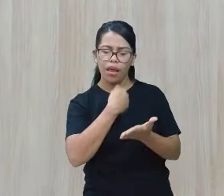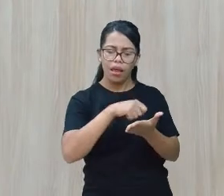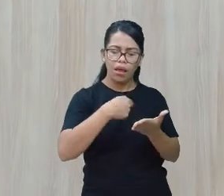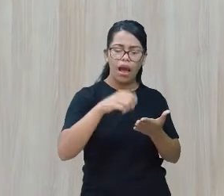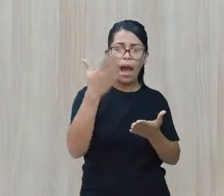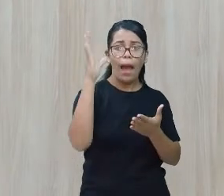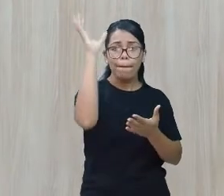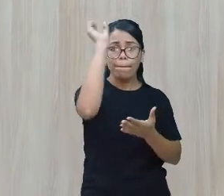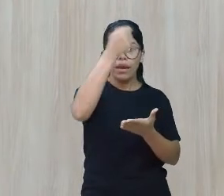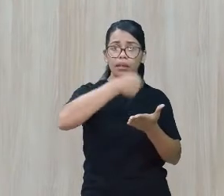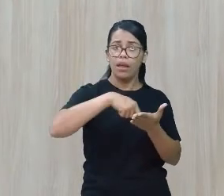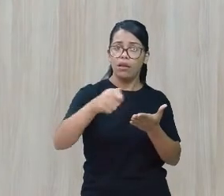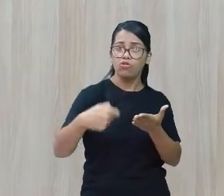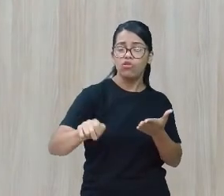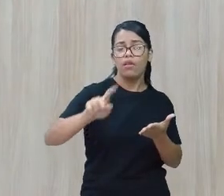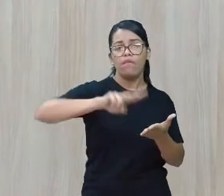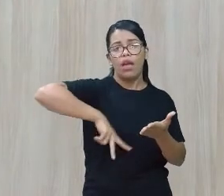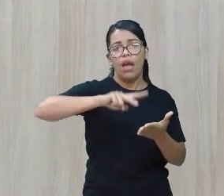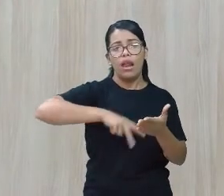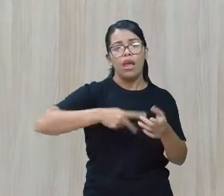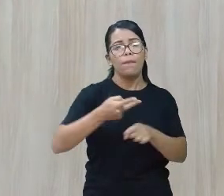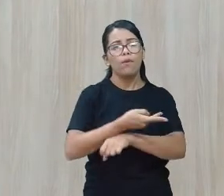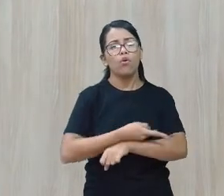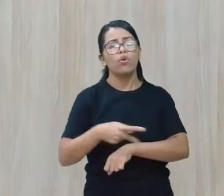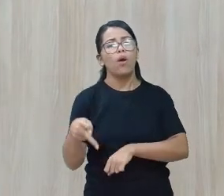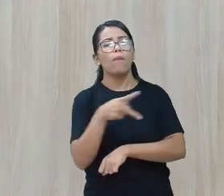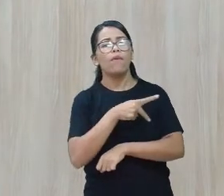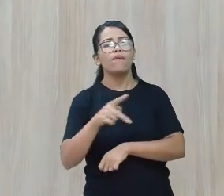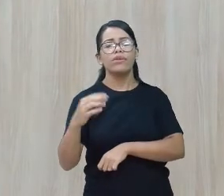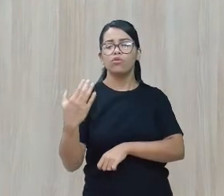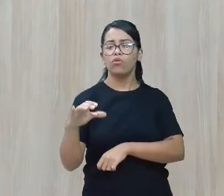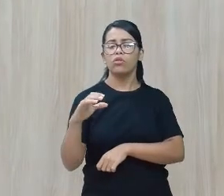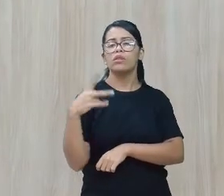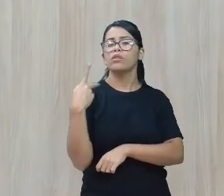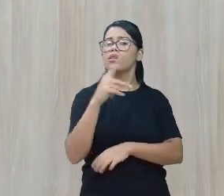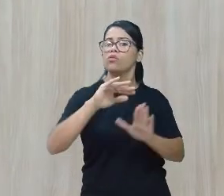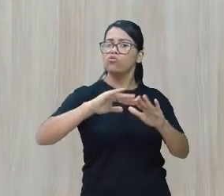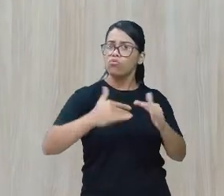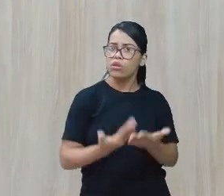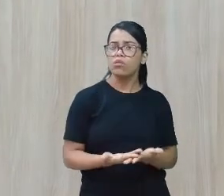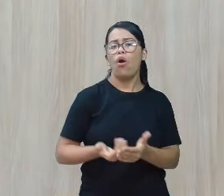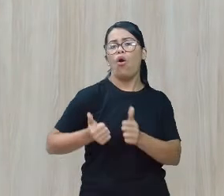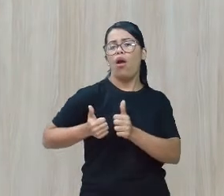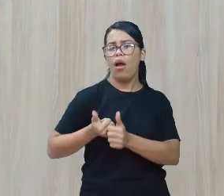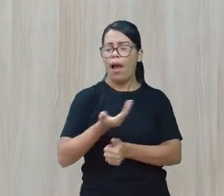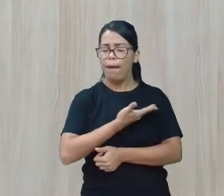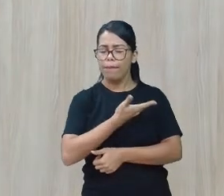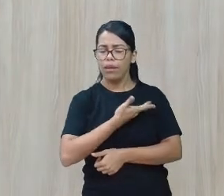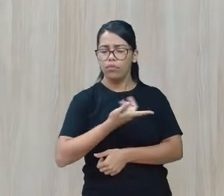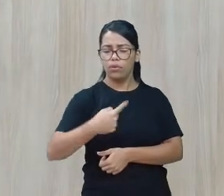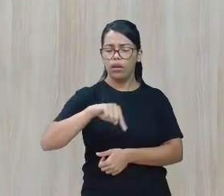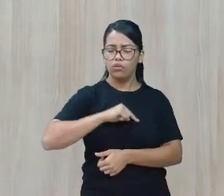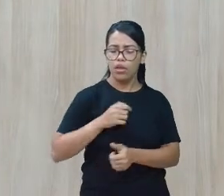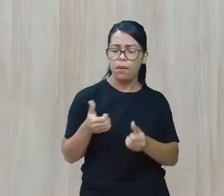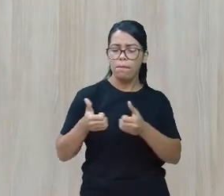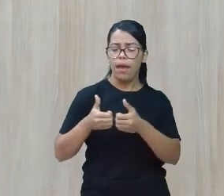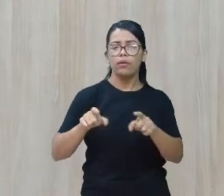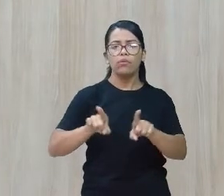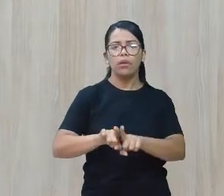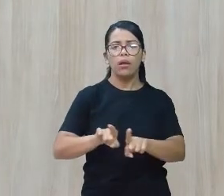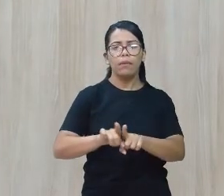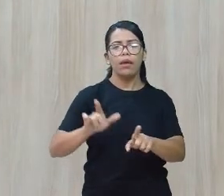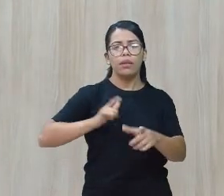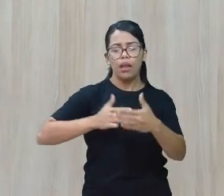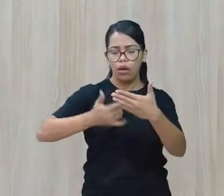não é? Procurar o professor da sua escola de ciências, que é o nosso grande parceiro, ele também vai estar bem perto. Estamos aqui com o